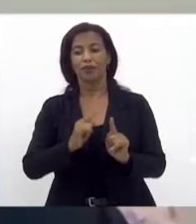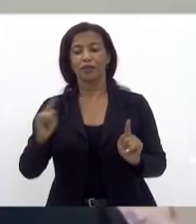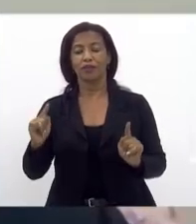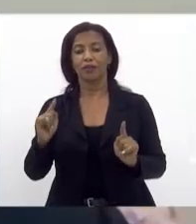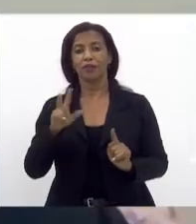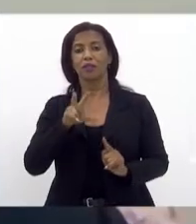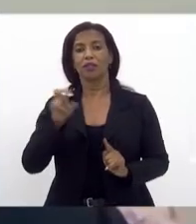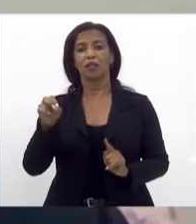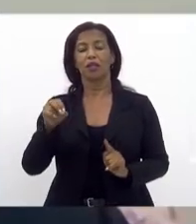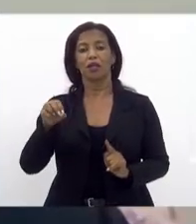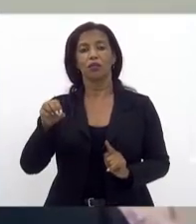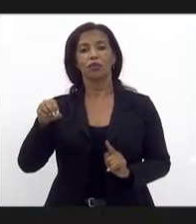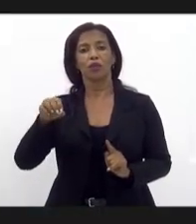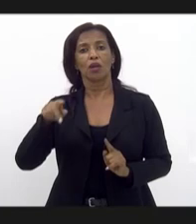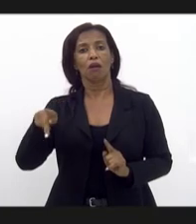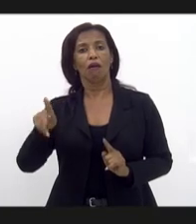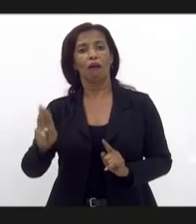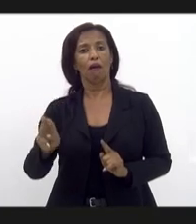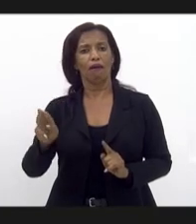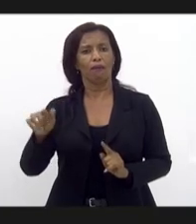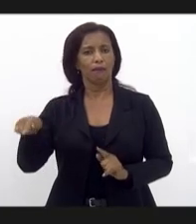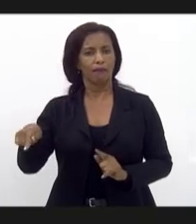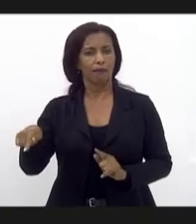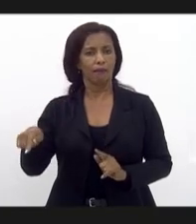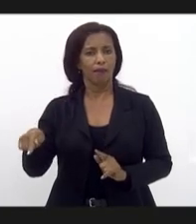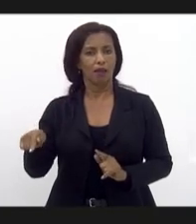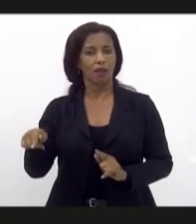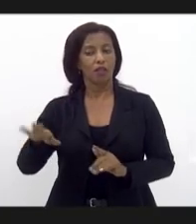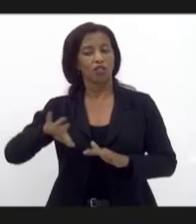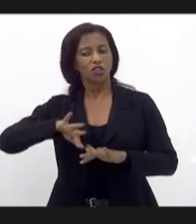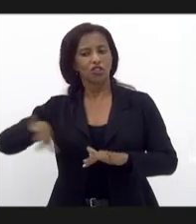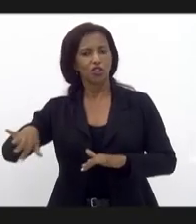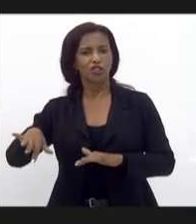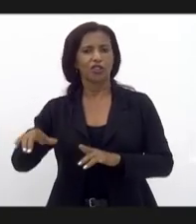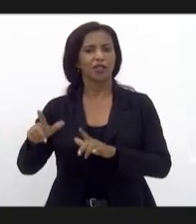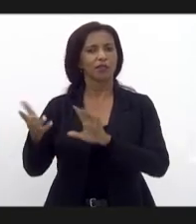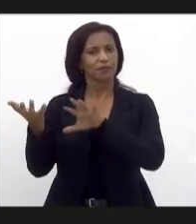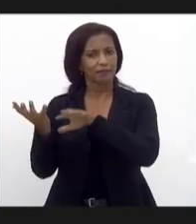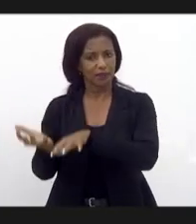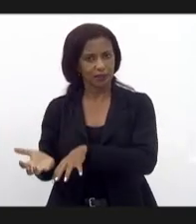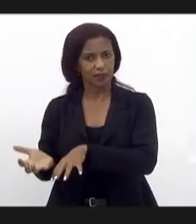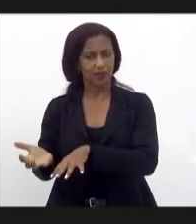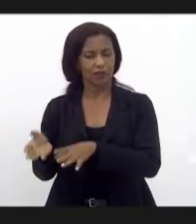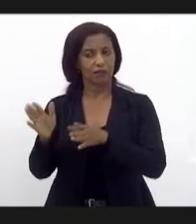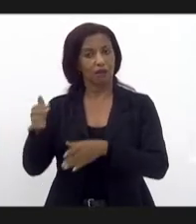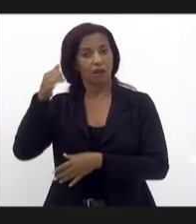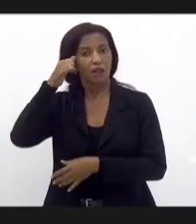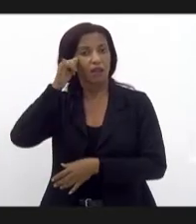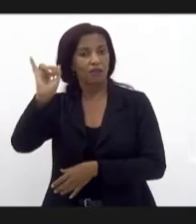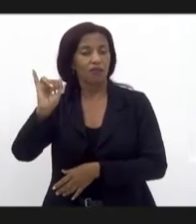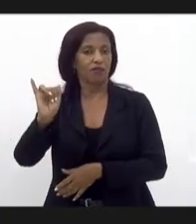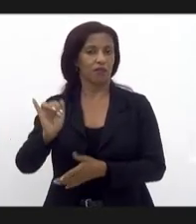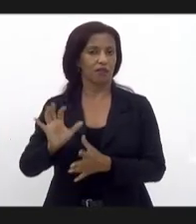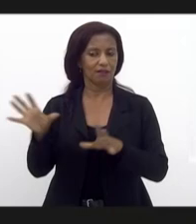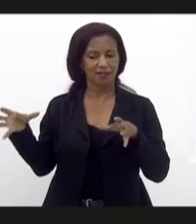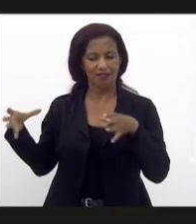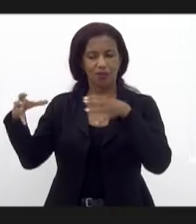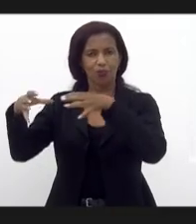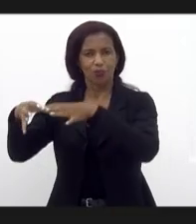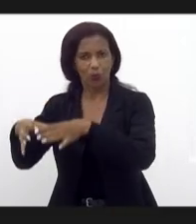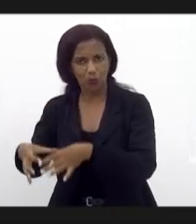500 quilômetros para o aeroporto Santos Dumont, com exceção de Brasília. Né? Isso você evita que haja essa